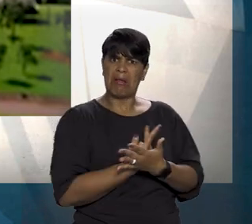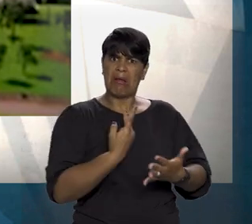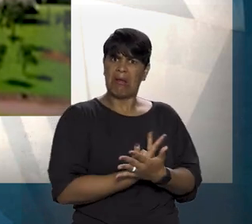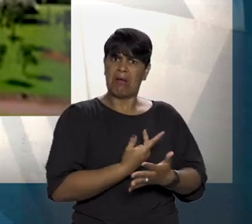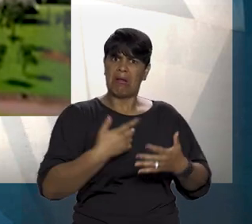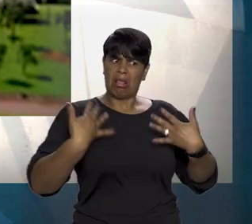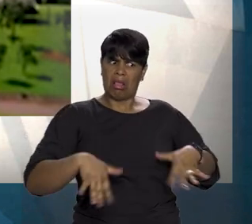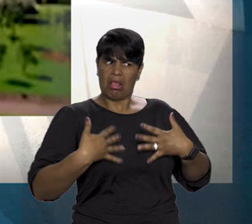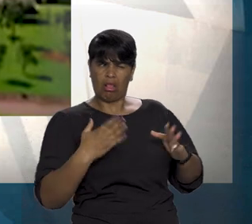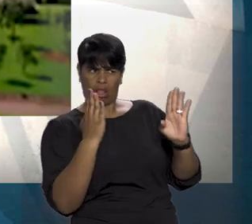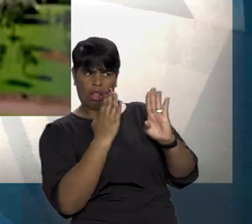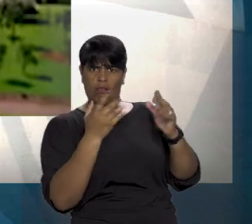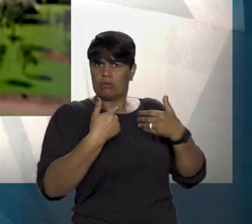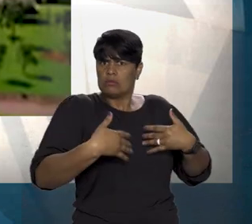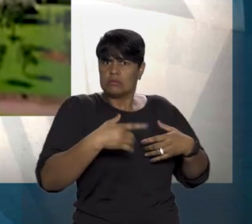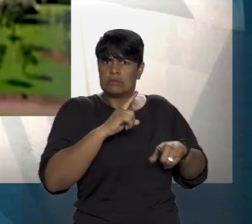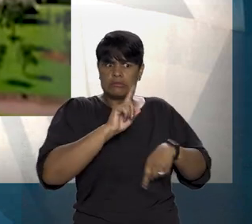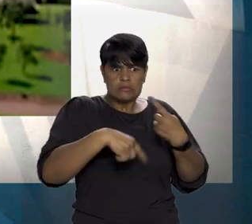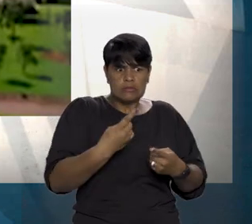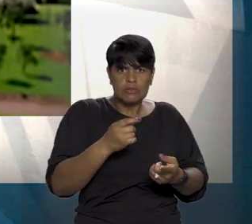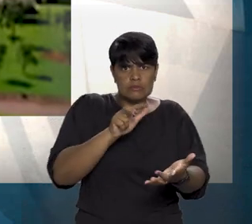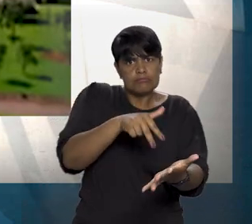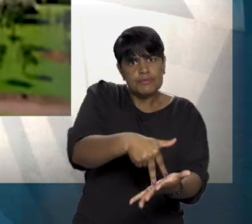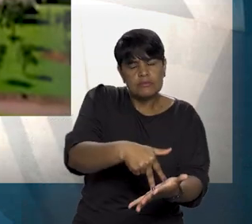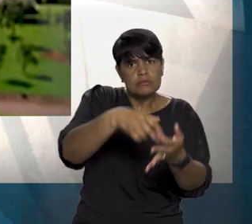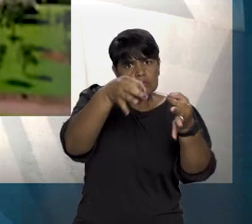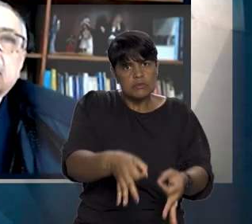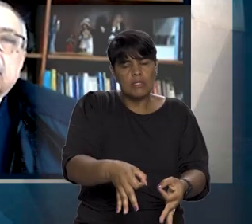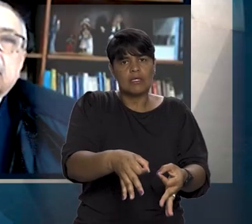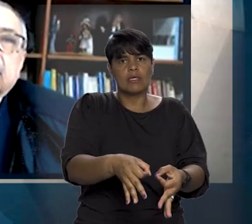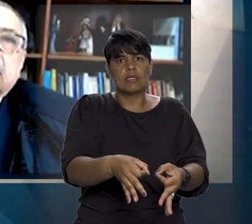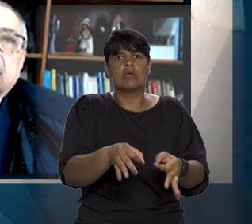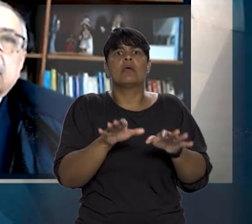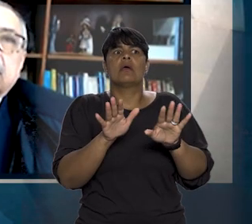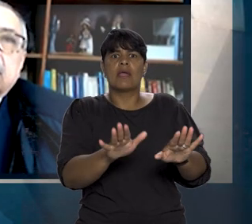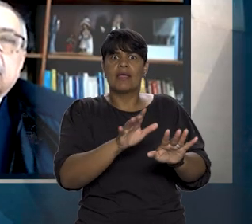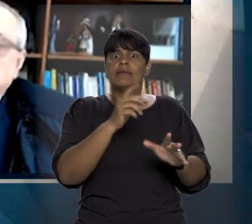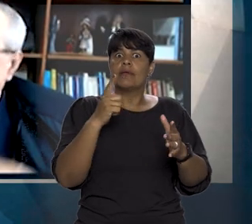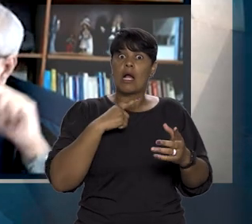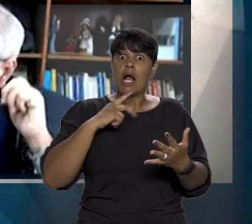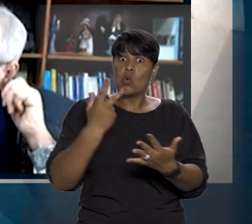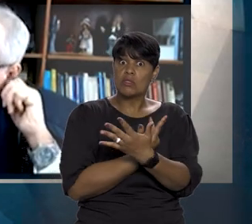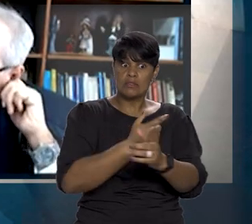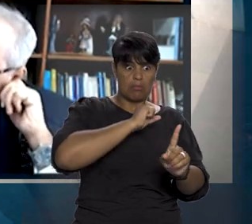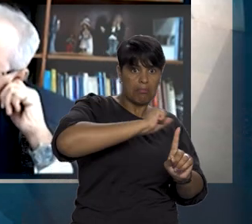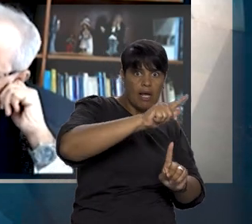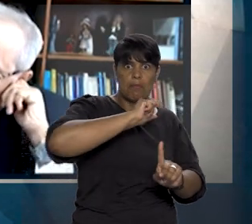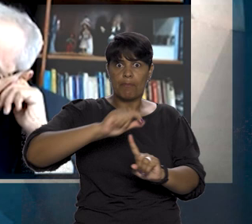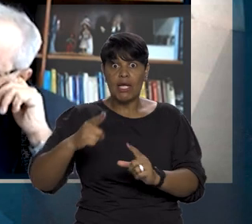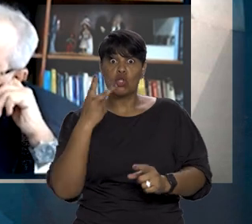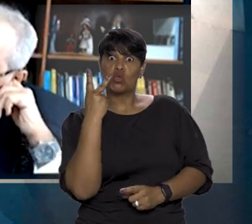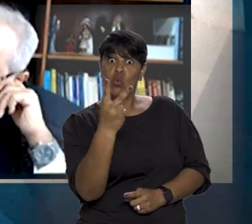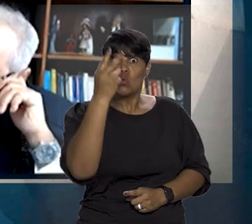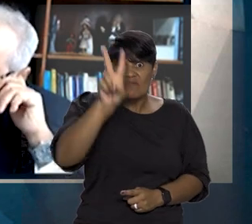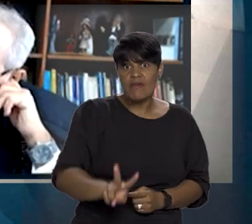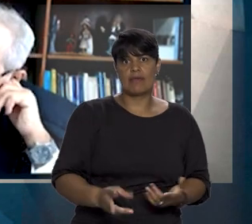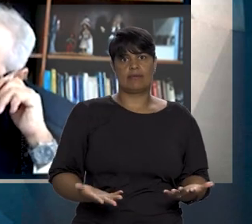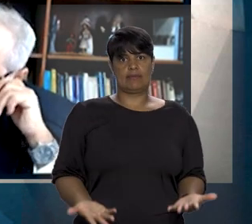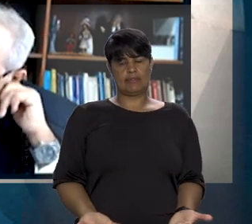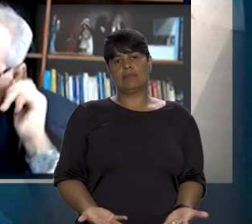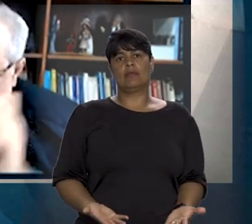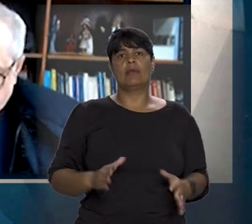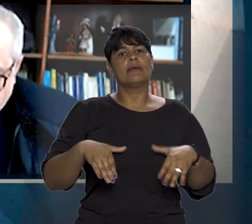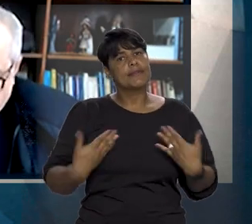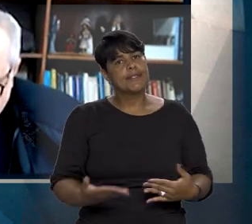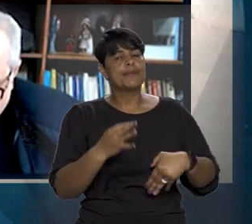profissionais antes de se inserir de forma definitiva na atividade tendo sido expulsa de duas residências médicas para o ministro